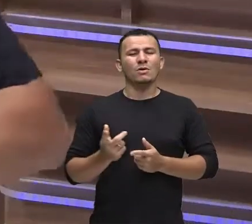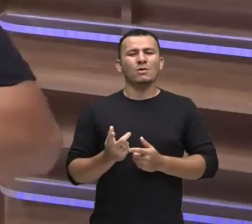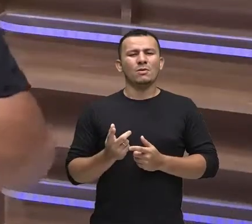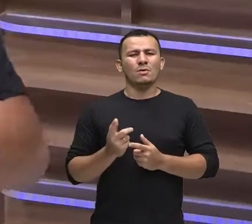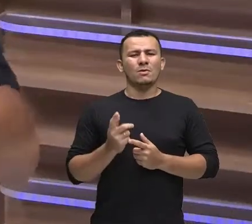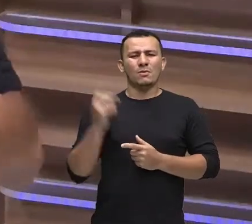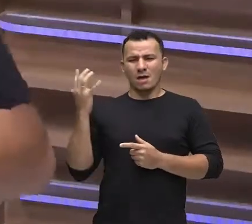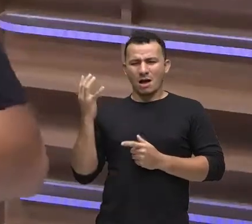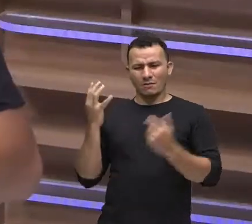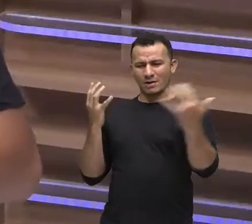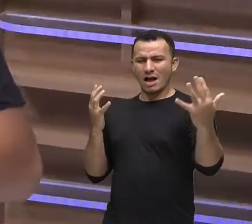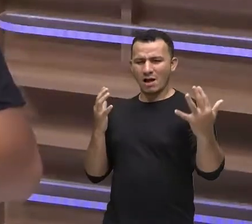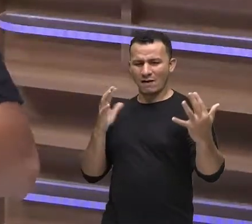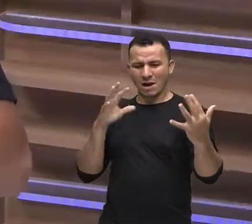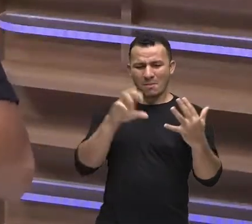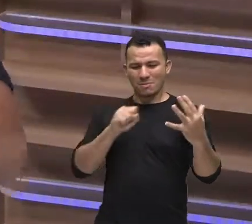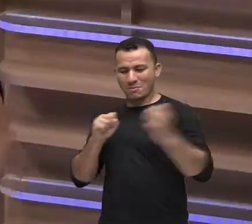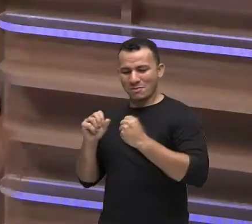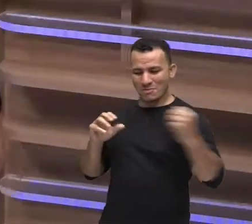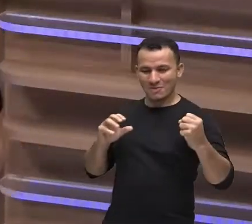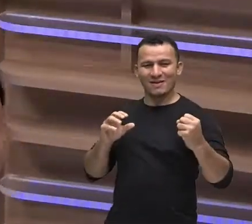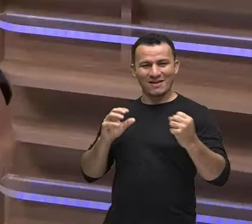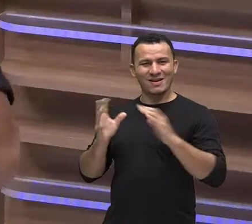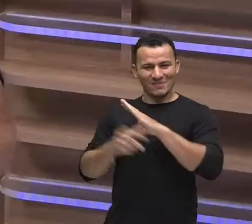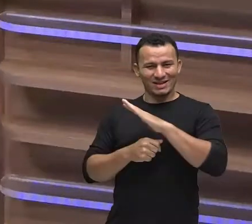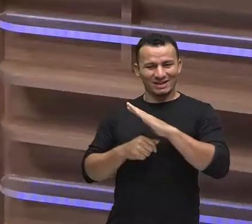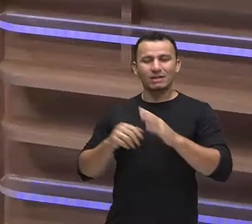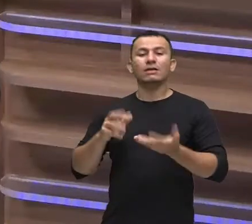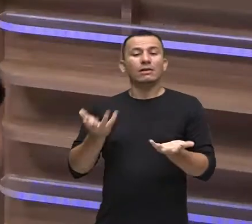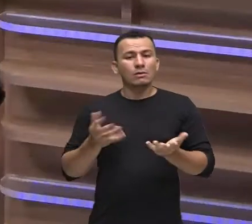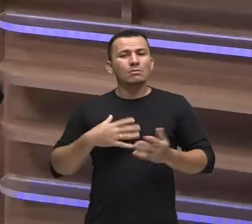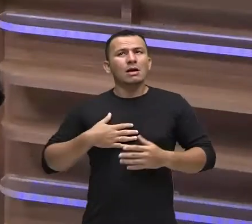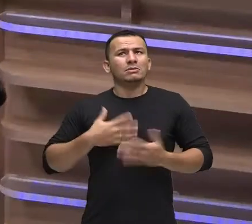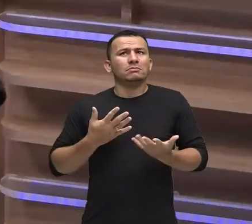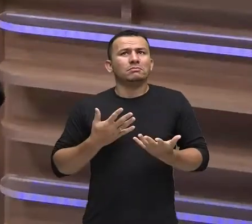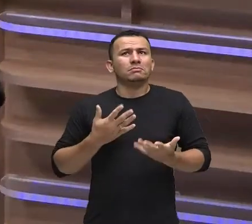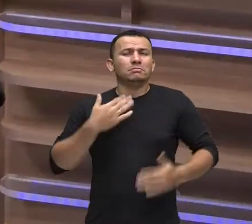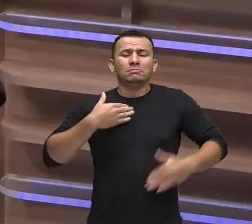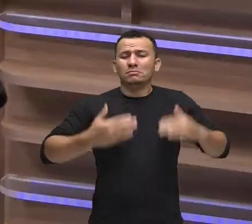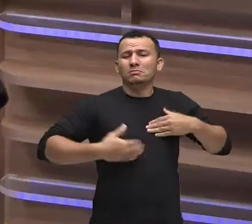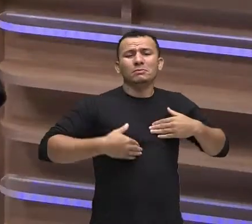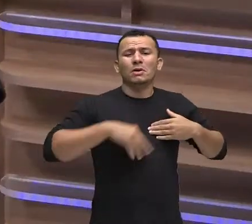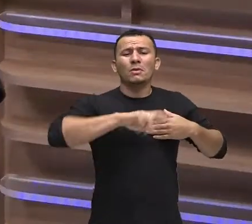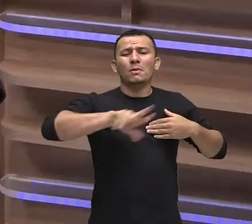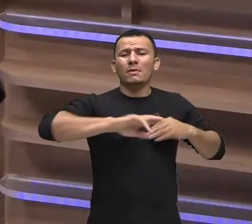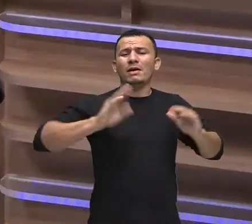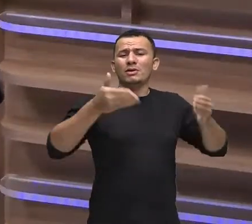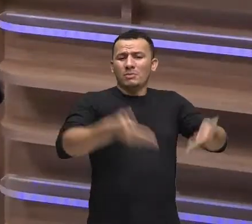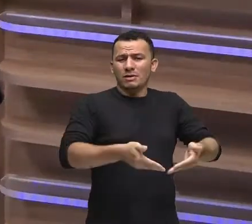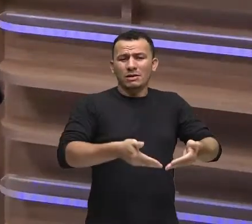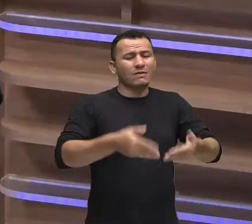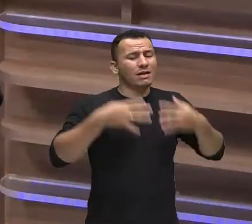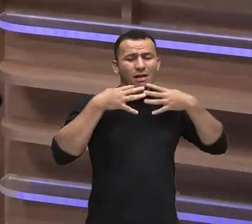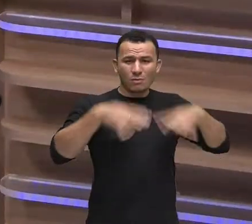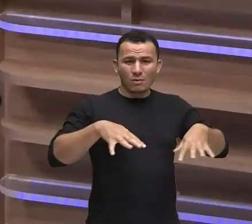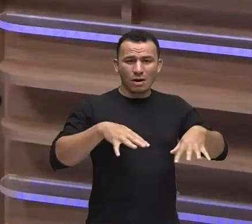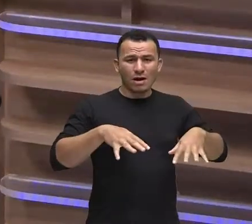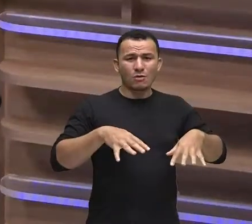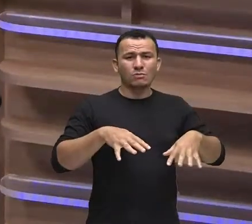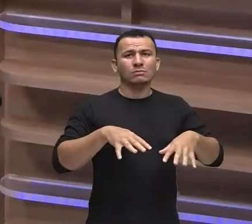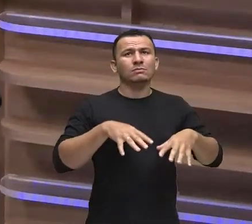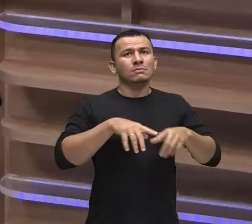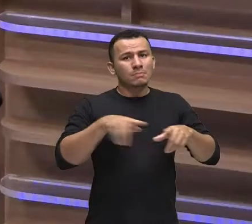barra-bandeira porque eu vou emagrecer, porque eu vou ser fitness. Não, eu vou brincar. Mas o brincar dele, querendo ou não, ele vai ganhar ali um